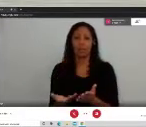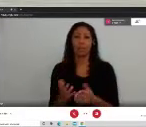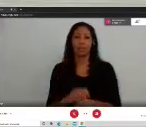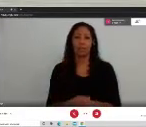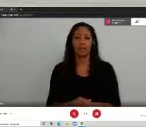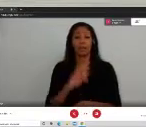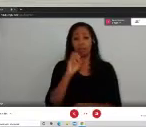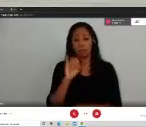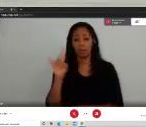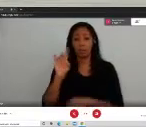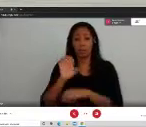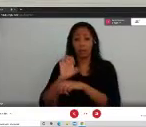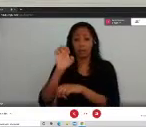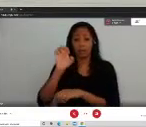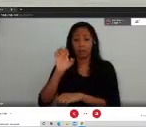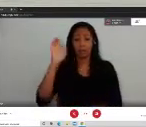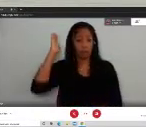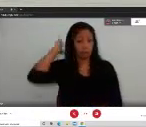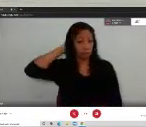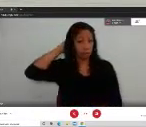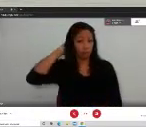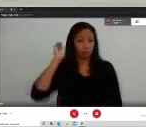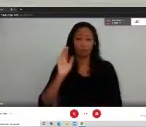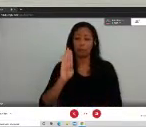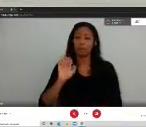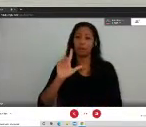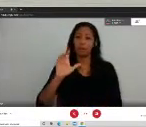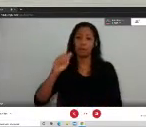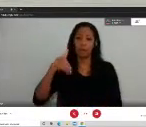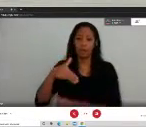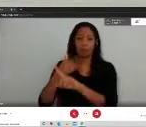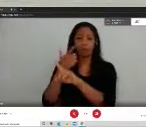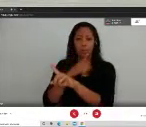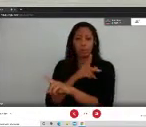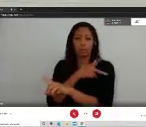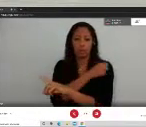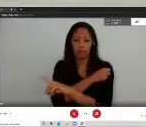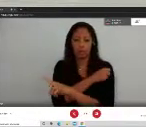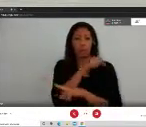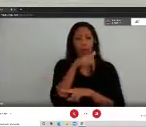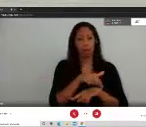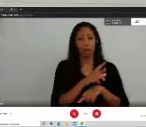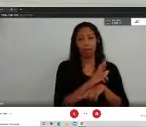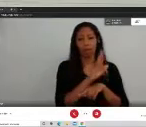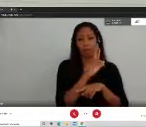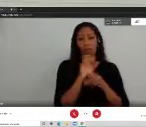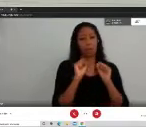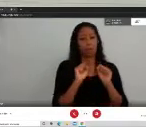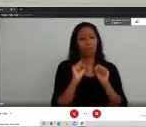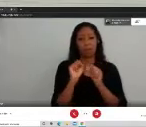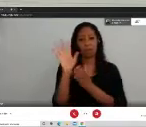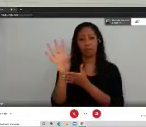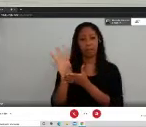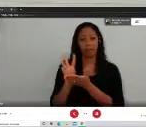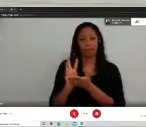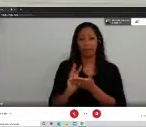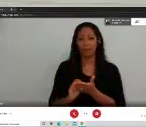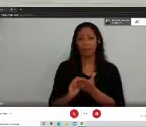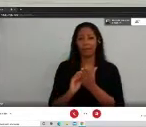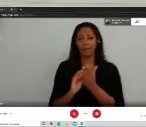eu acredito que no Rio Grande do Norte não seja diferente. Pode usar as mesmas cautelas que teve lá, as